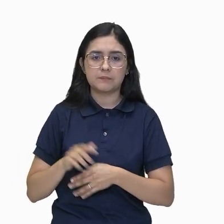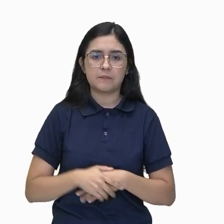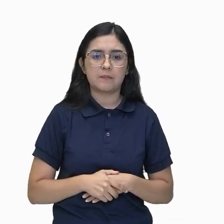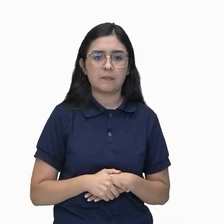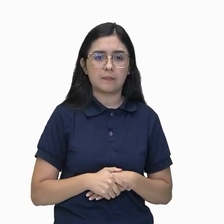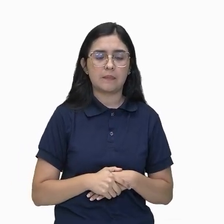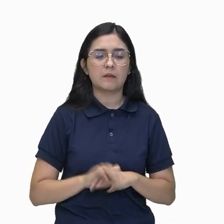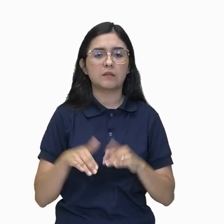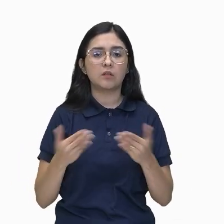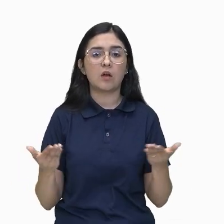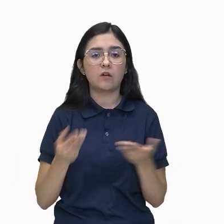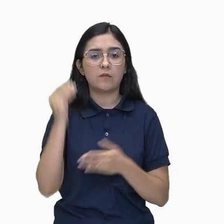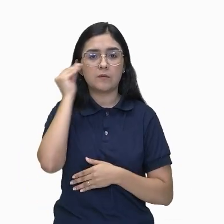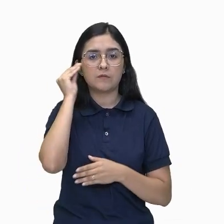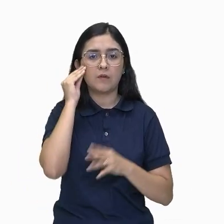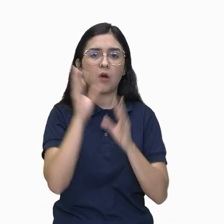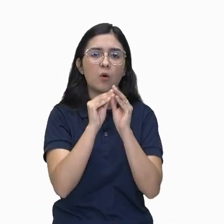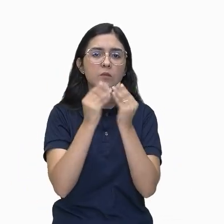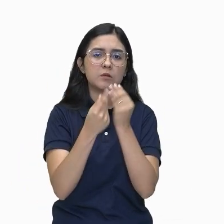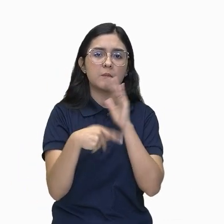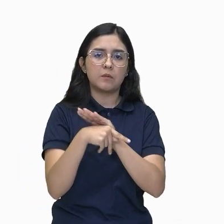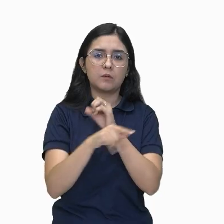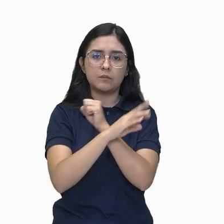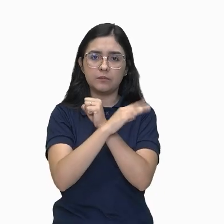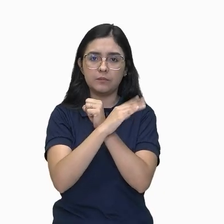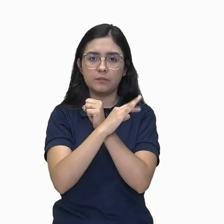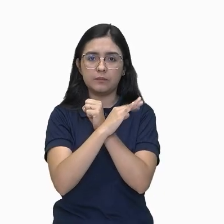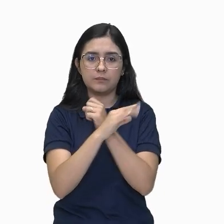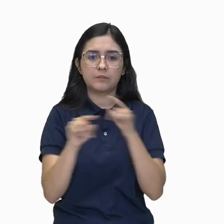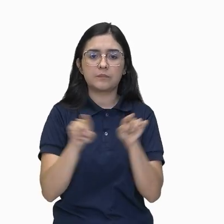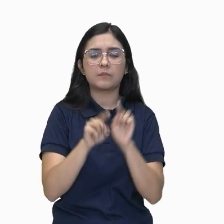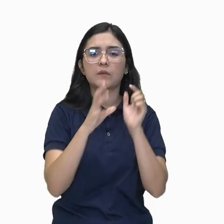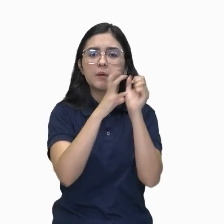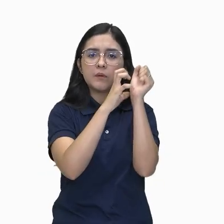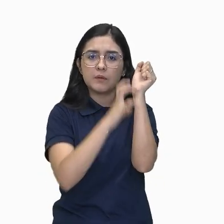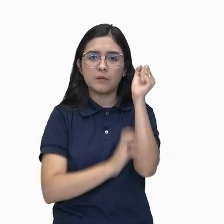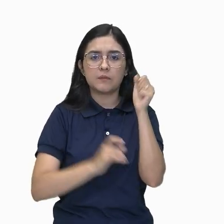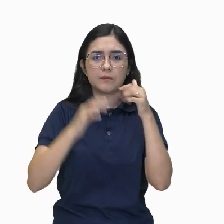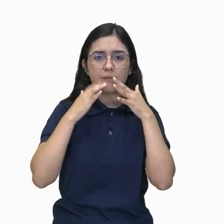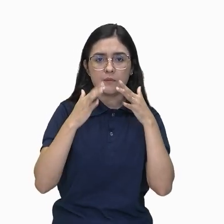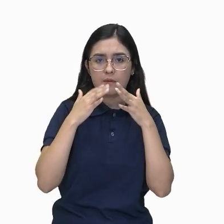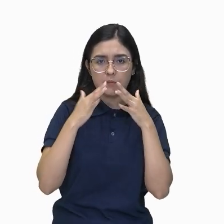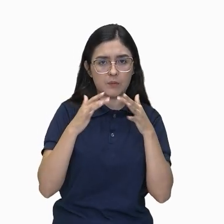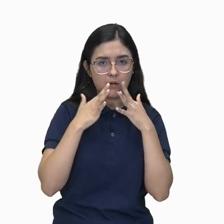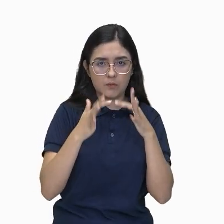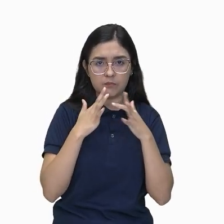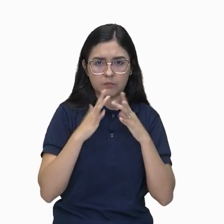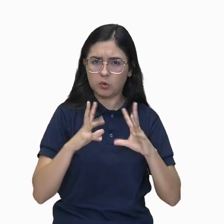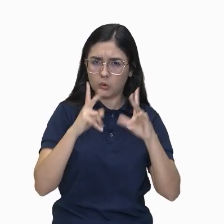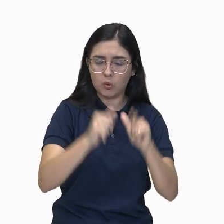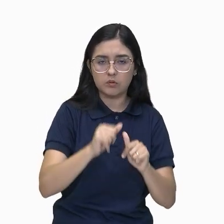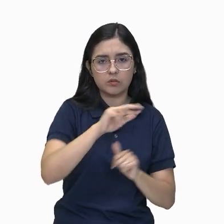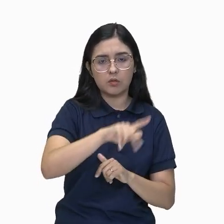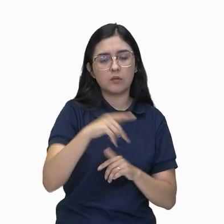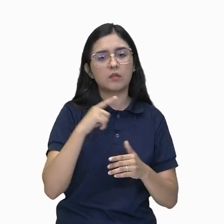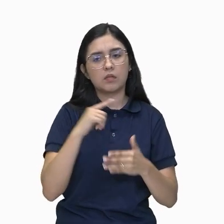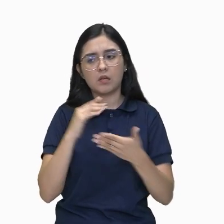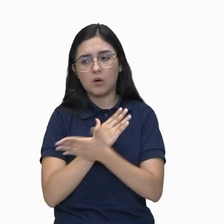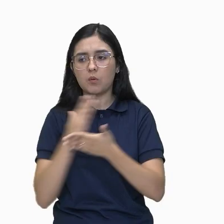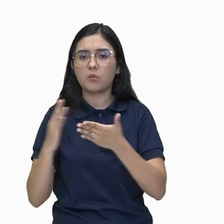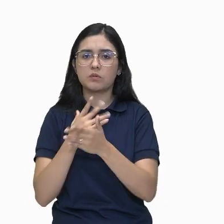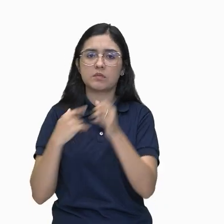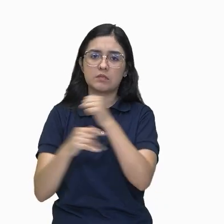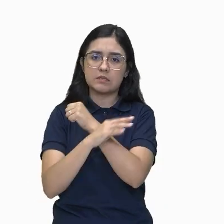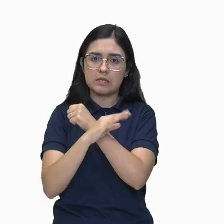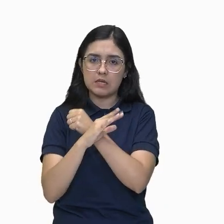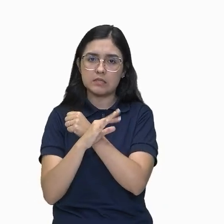às propriedades dos ácidos. Os ácidos são corrosivos por natureza, nem todos, tá? Existem alguns ácidos